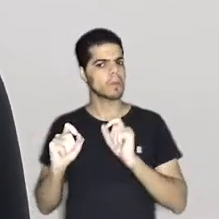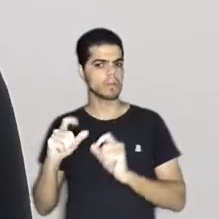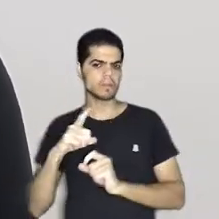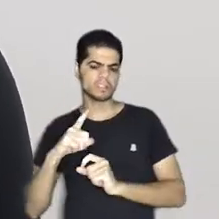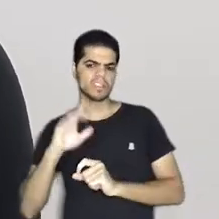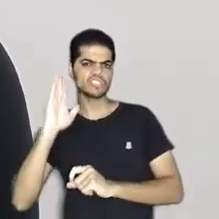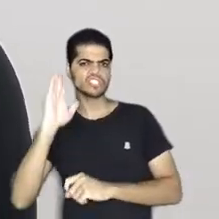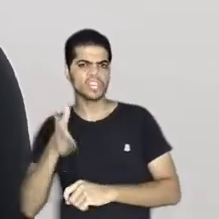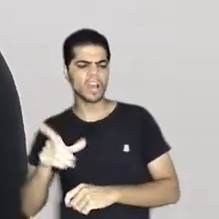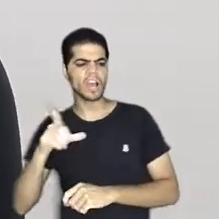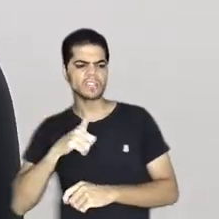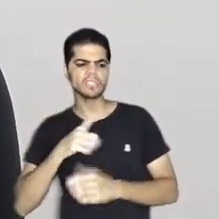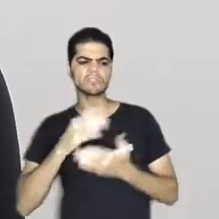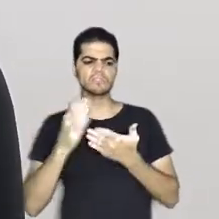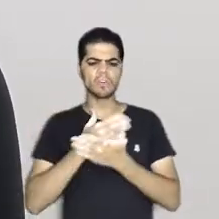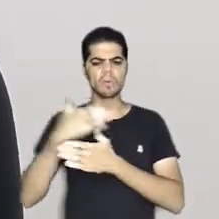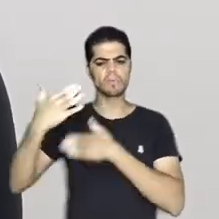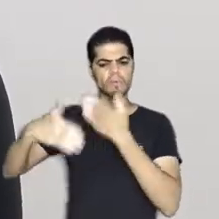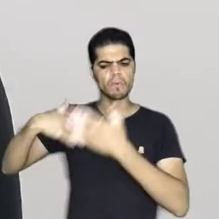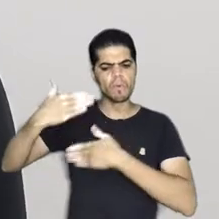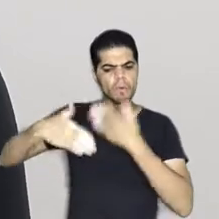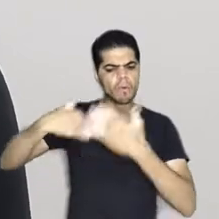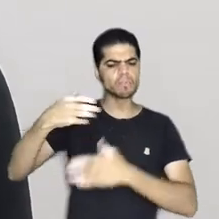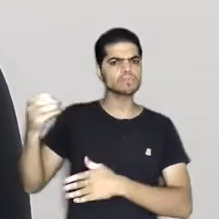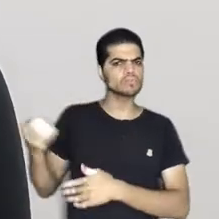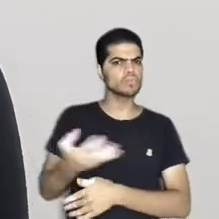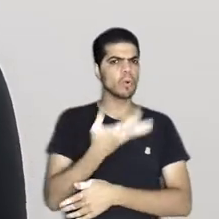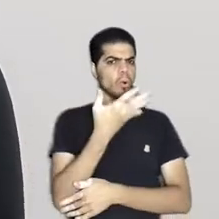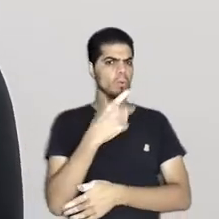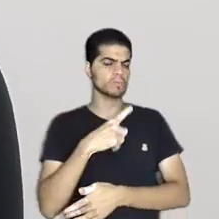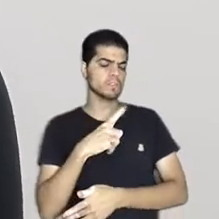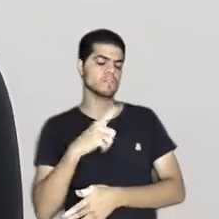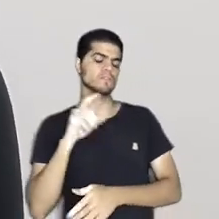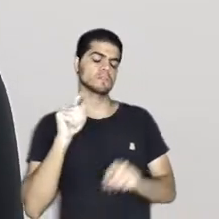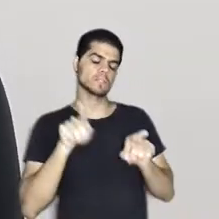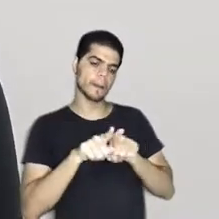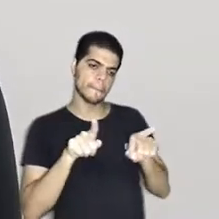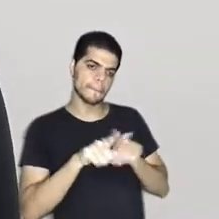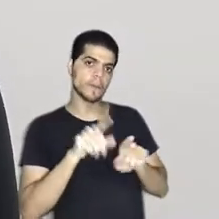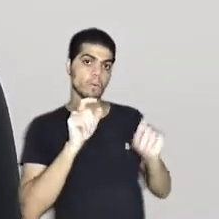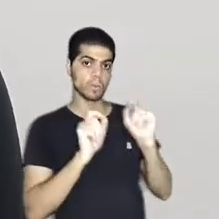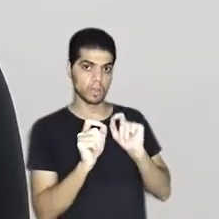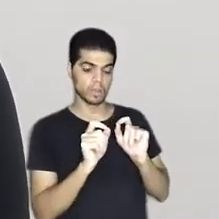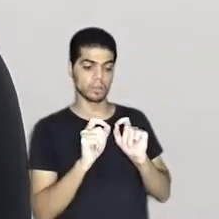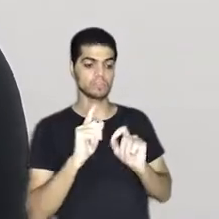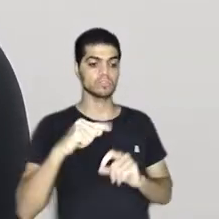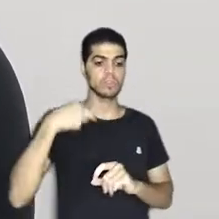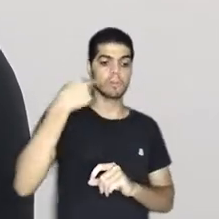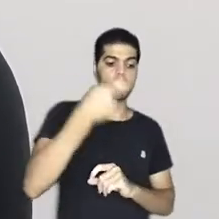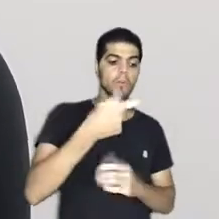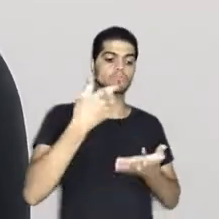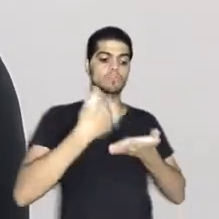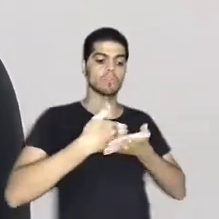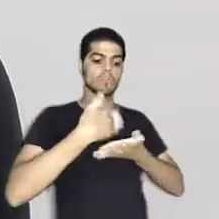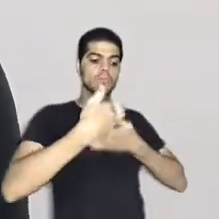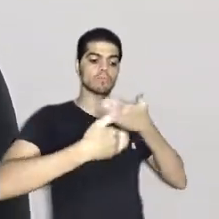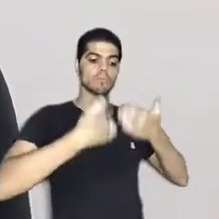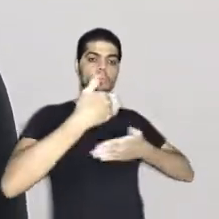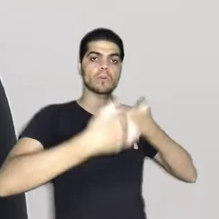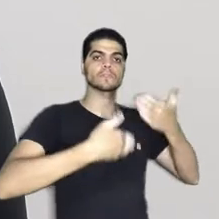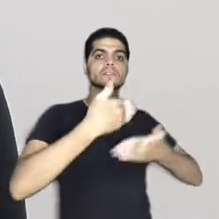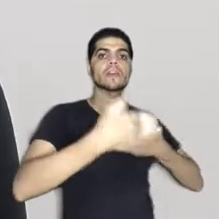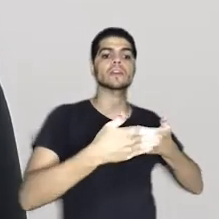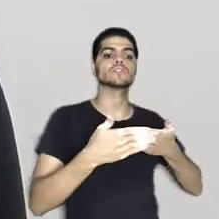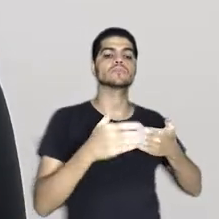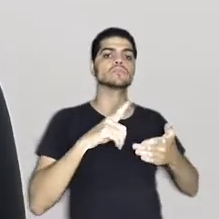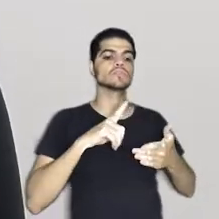já colocado pelos contemporâneos, já colocados a partir logo no processo de